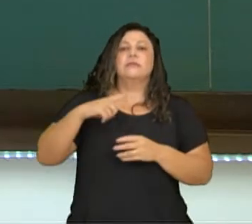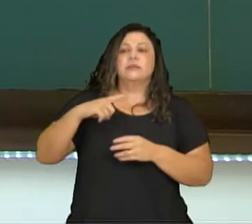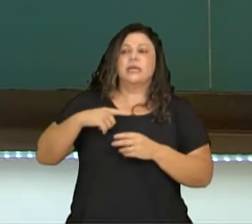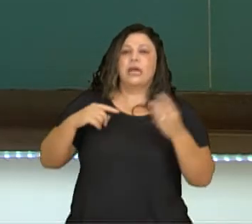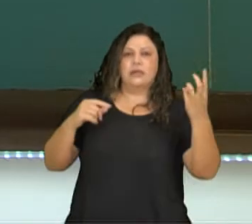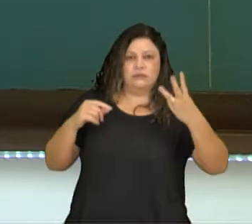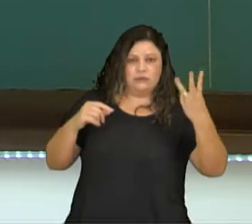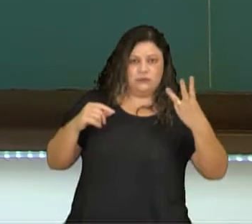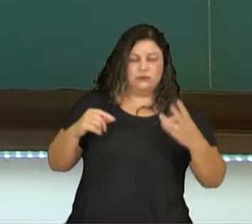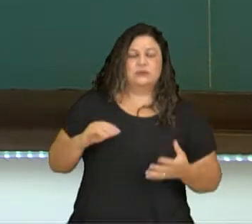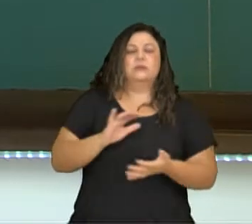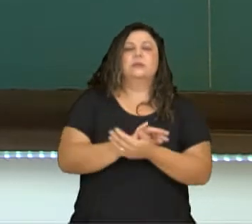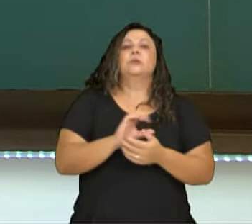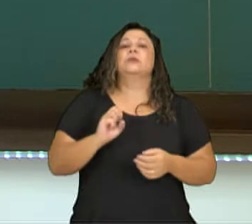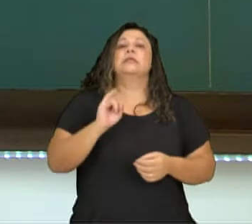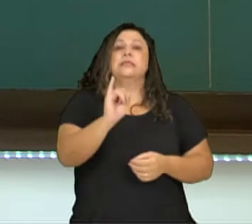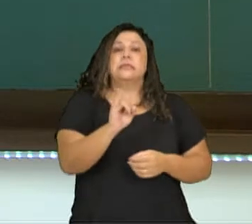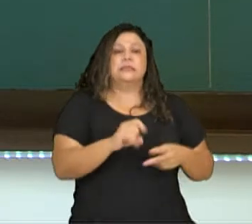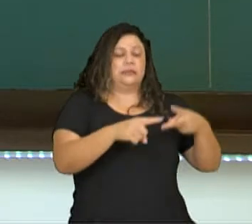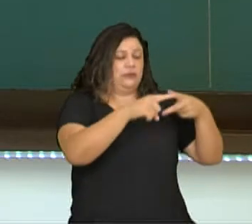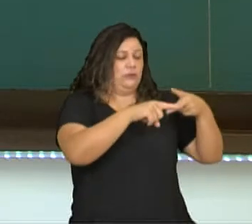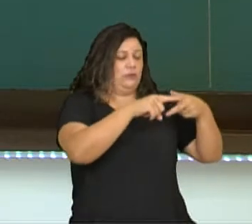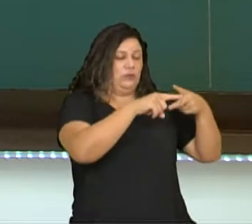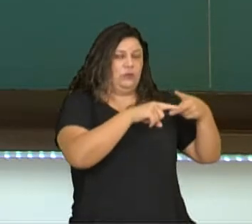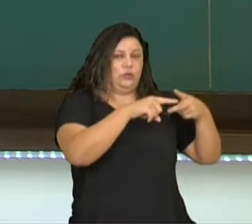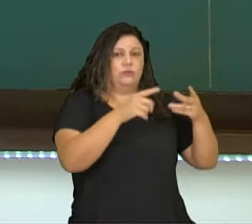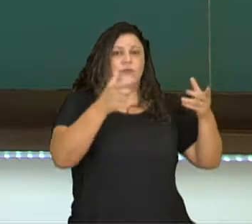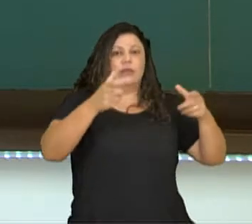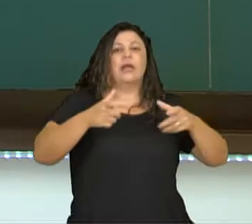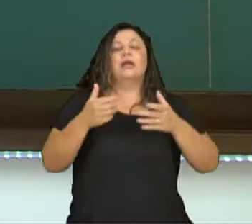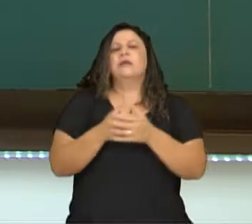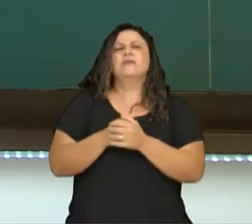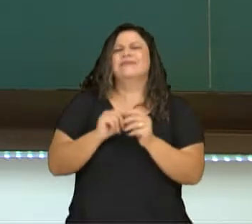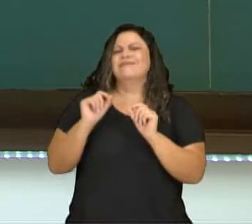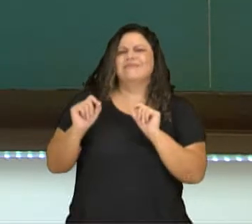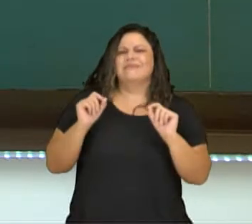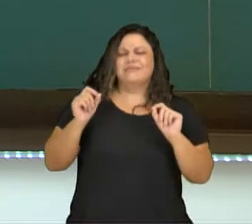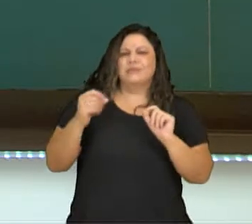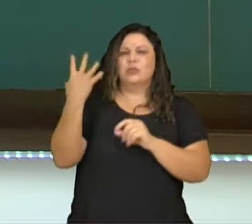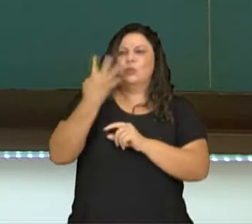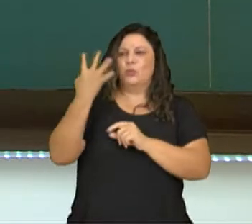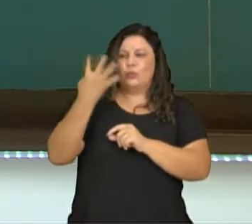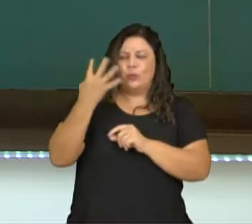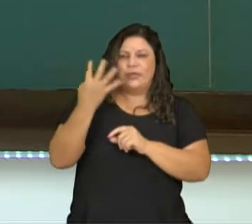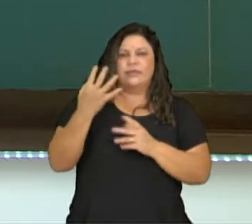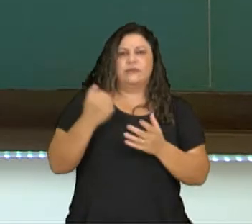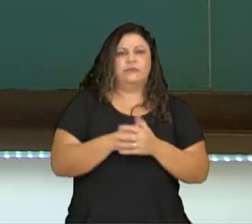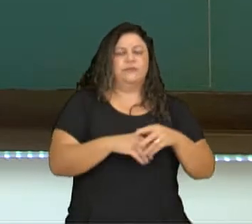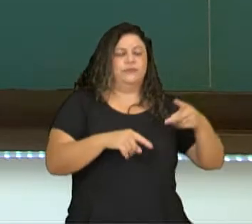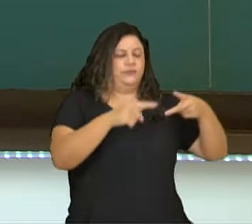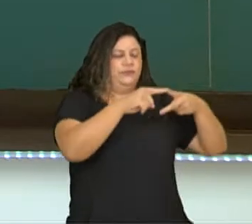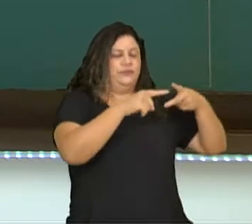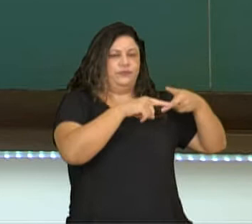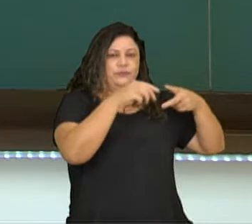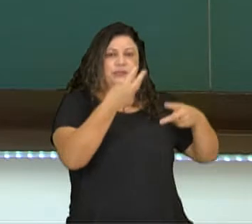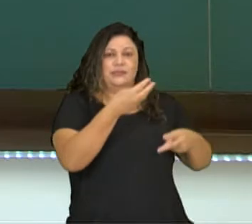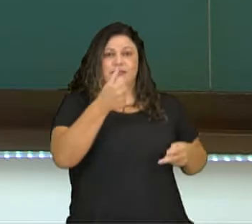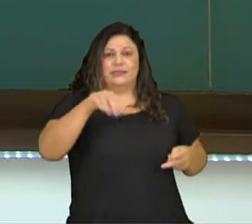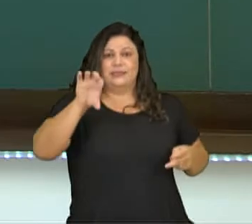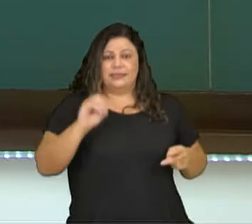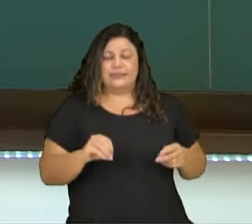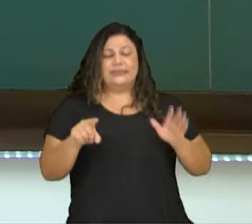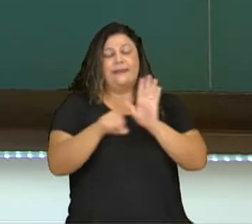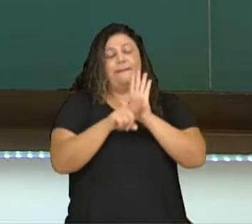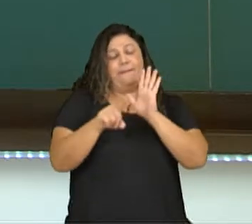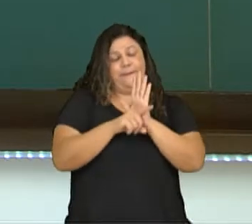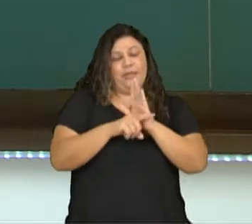terceiro quadrante. Se o ângulo estiver localizado no quarto quadrante, eu vou fazer o cálculo de 360 menos o